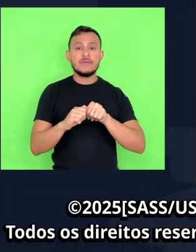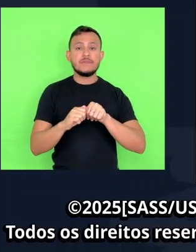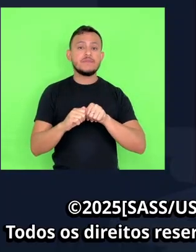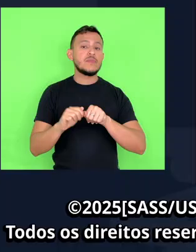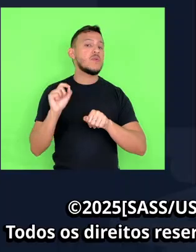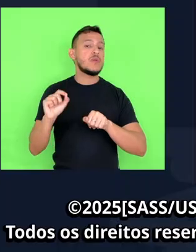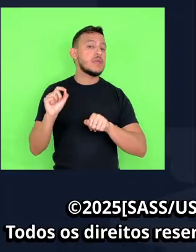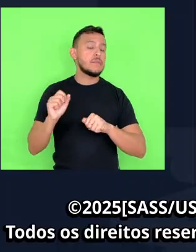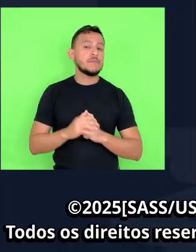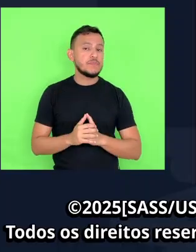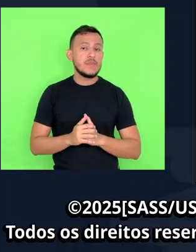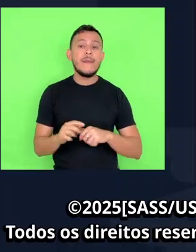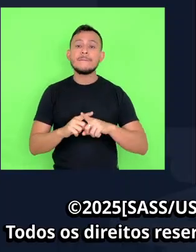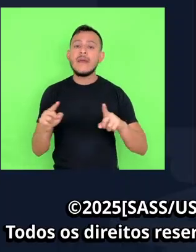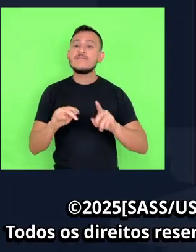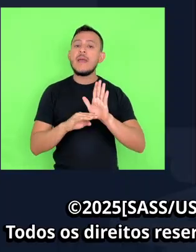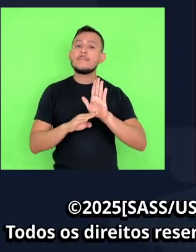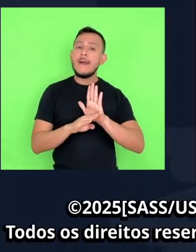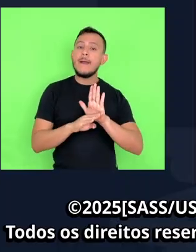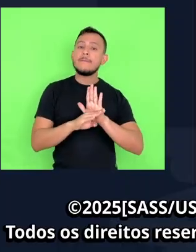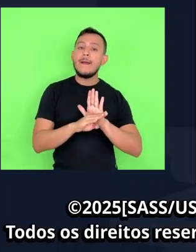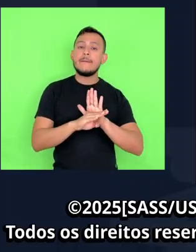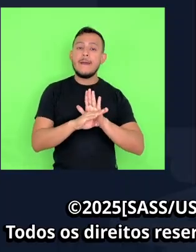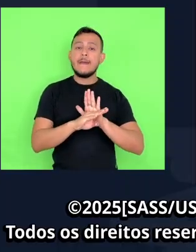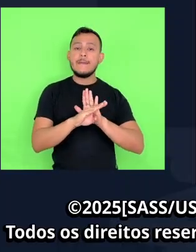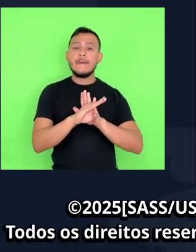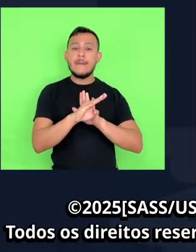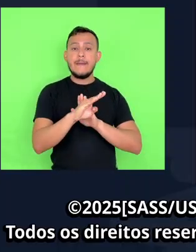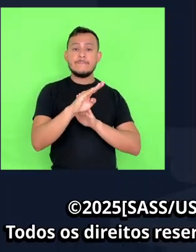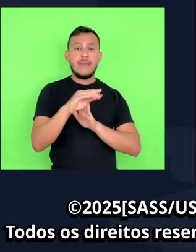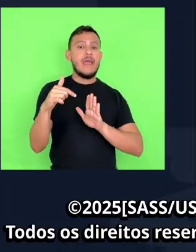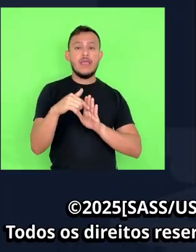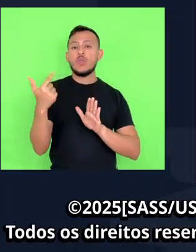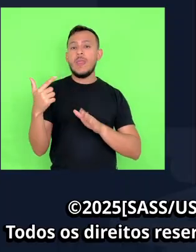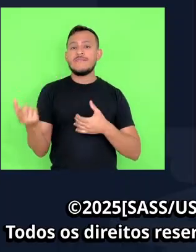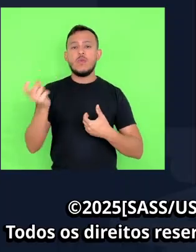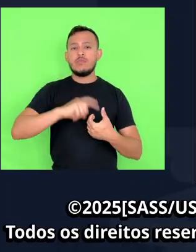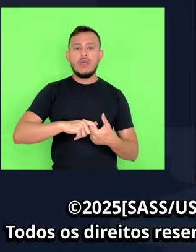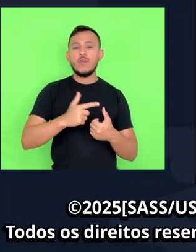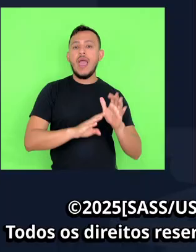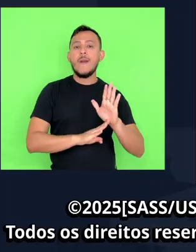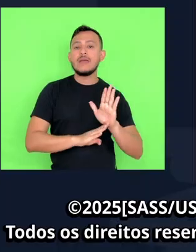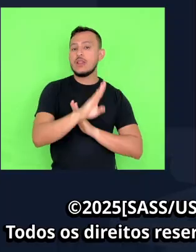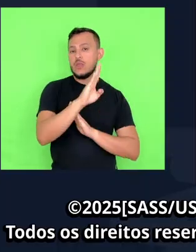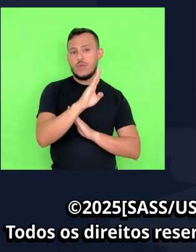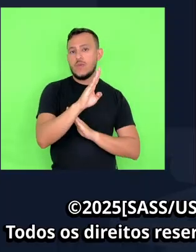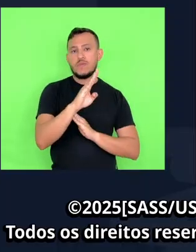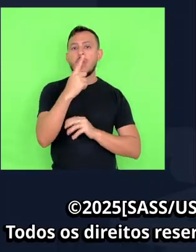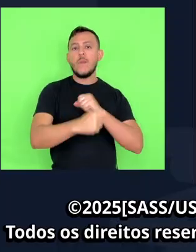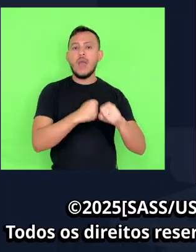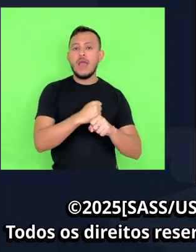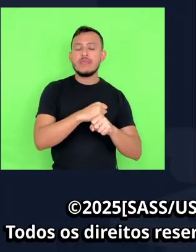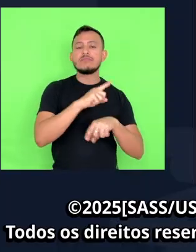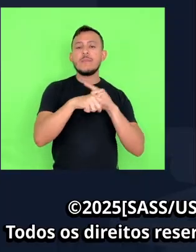ano, mas ele vai aumentando e não está voltando. Não é que aumentou um ano e